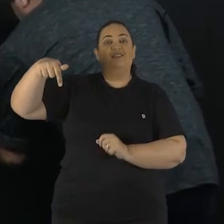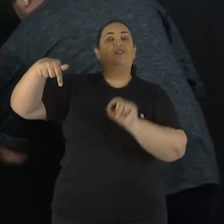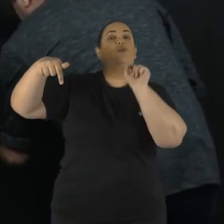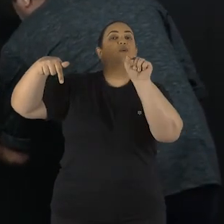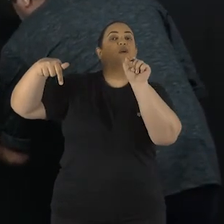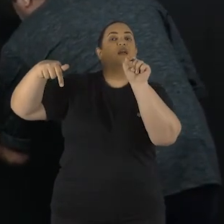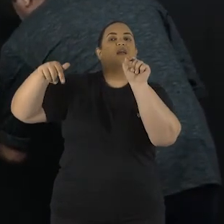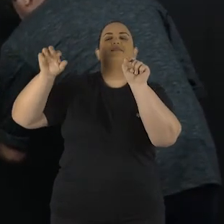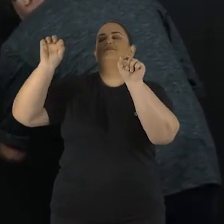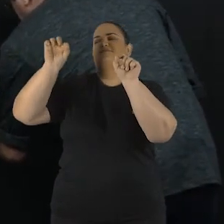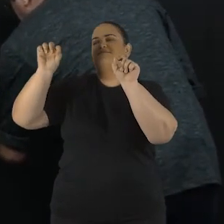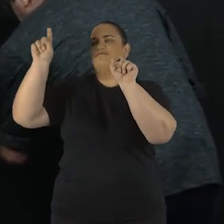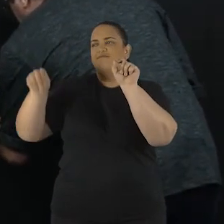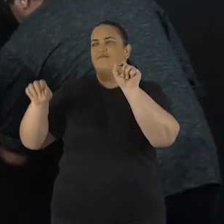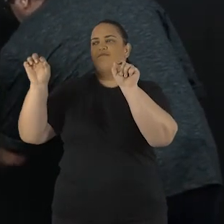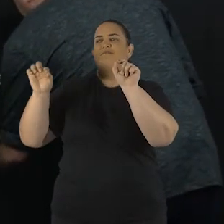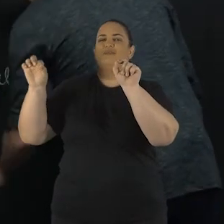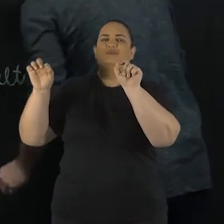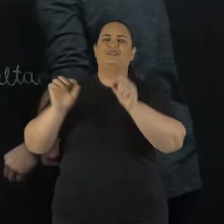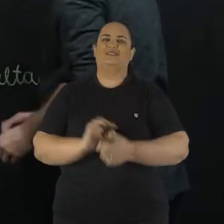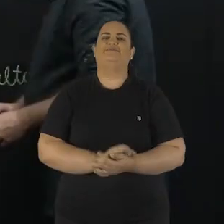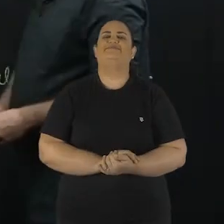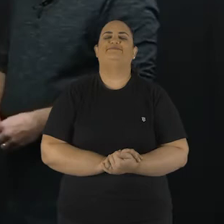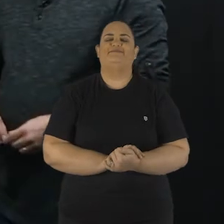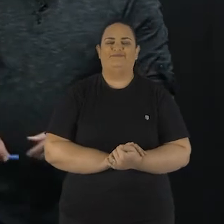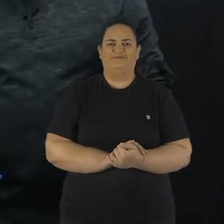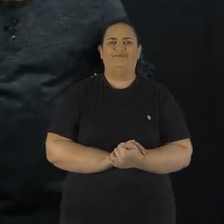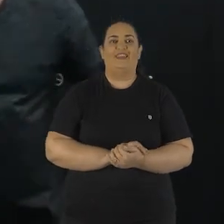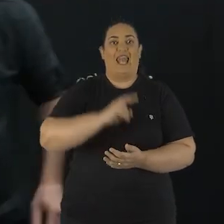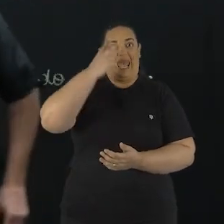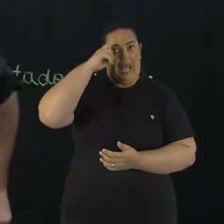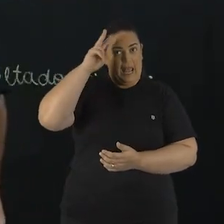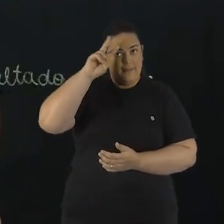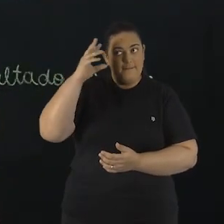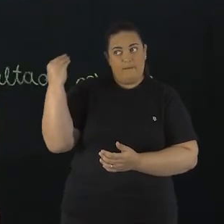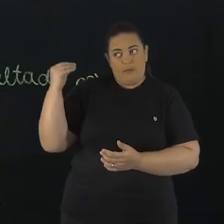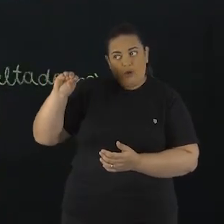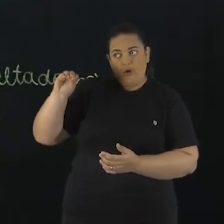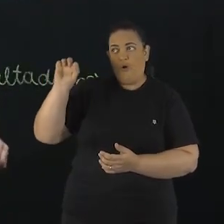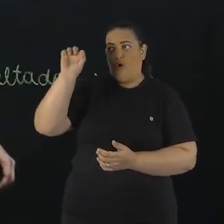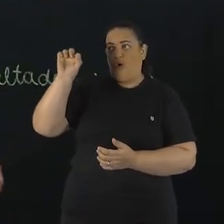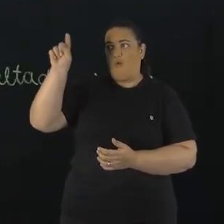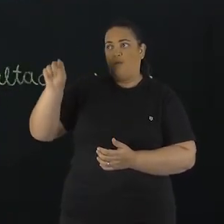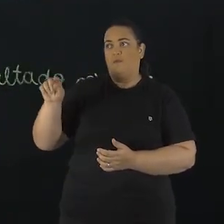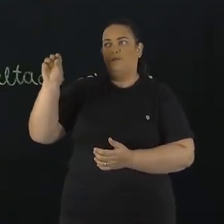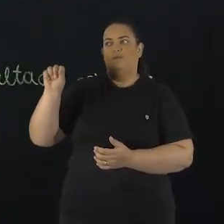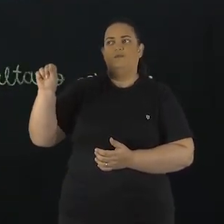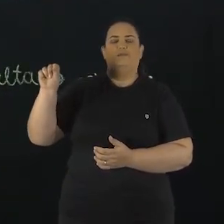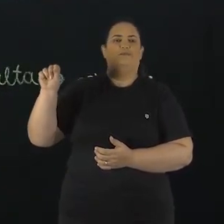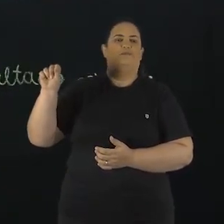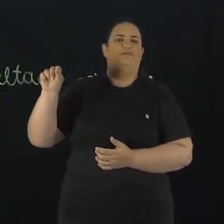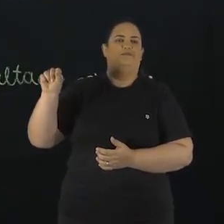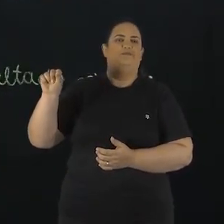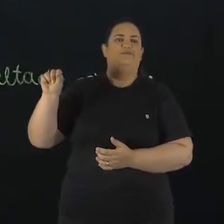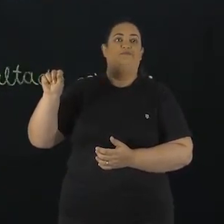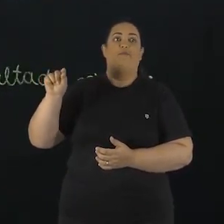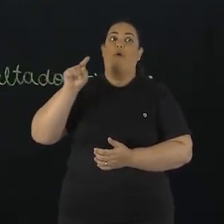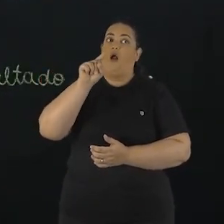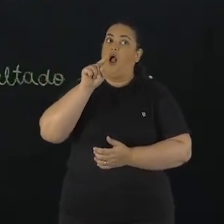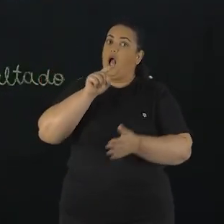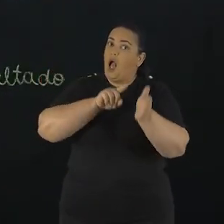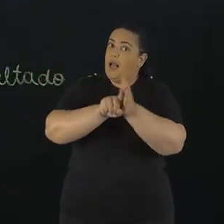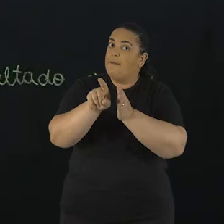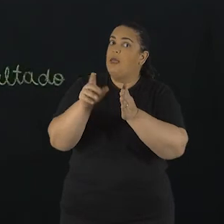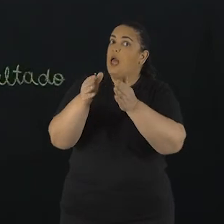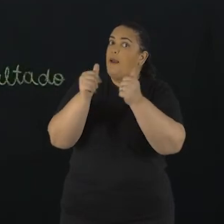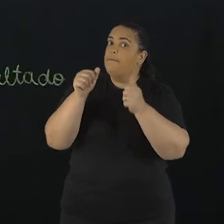14,7%, tá? Então não esqueçam aqui do símbolo de porcentagem, até porque essa